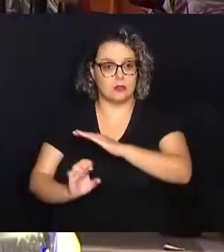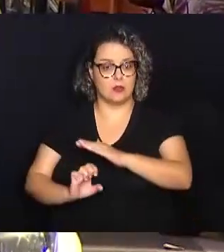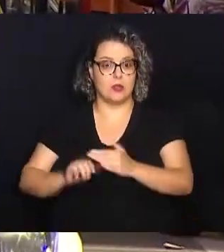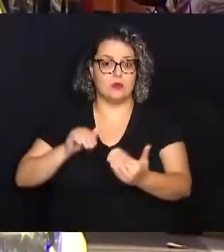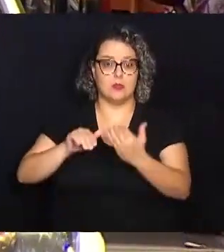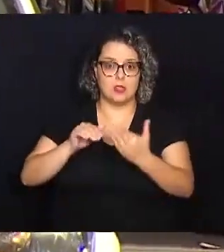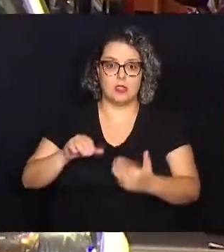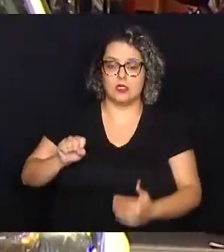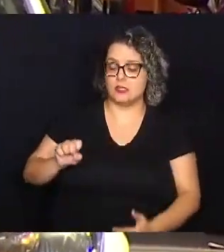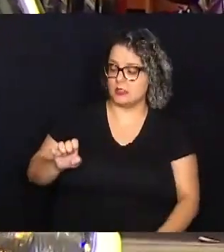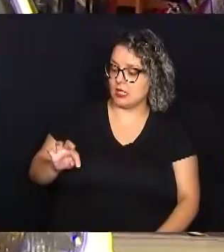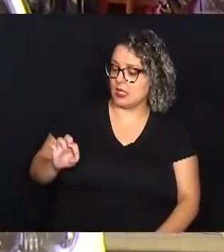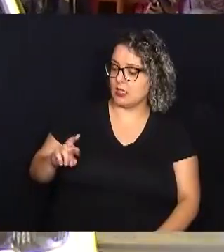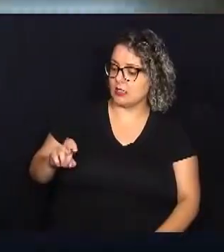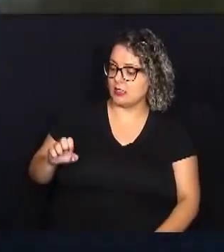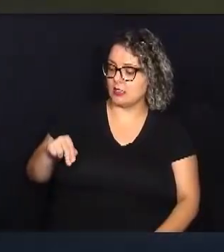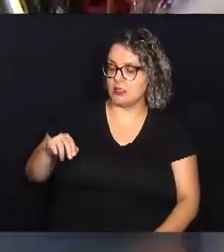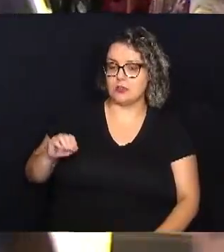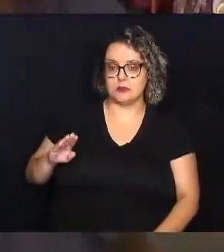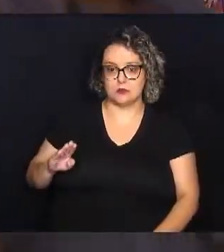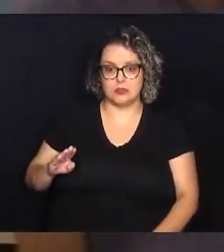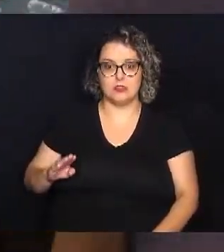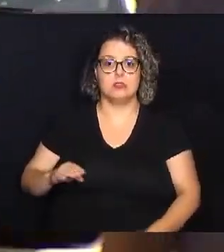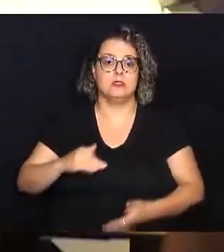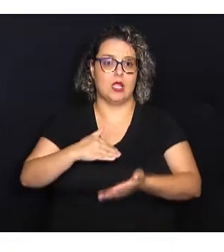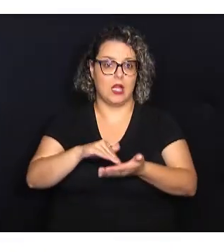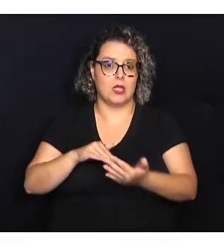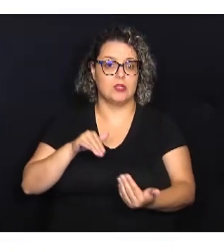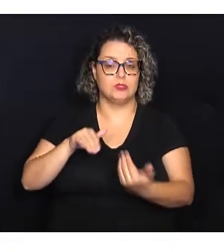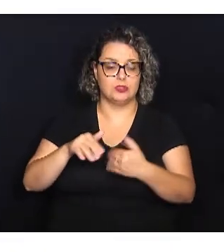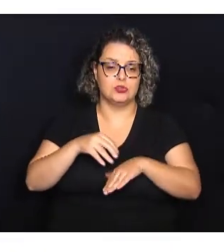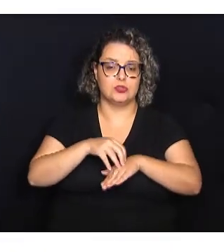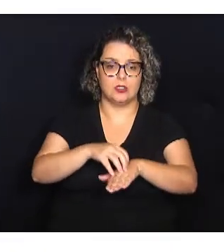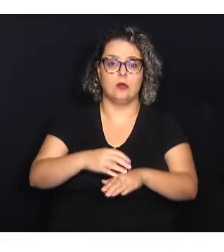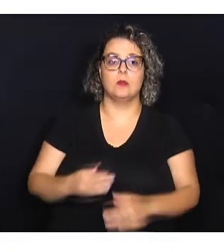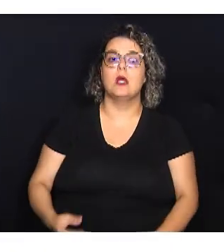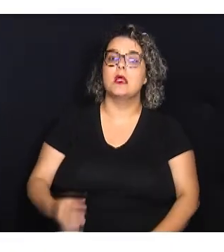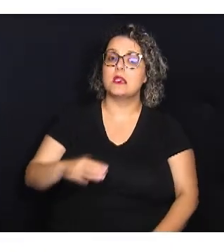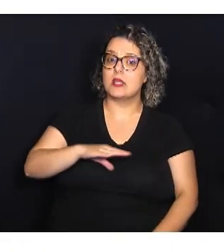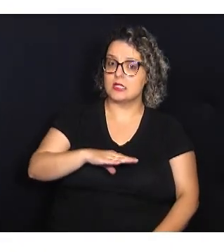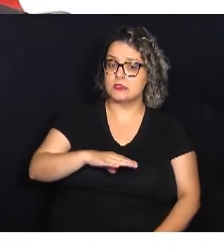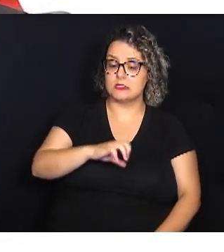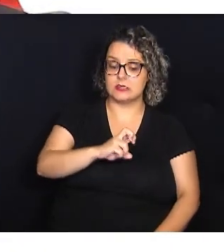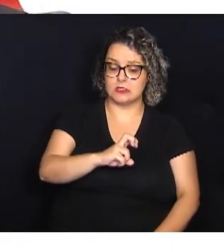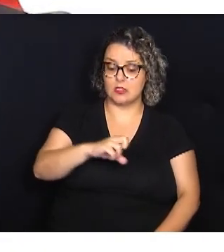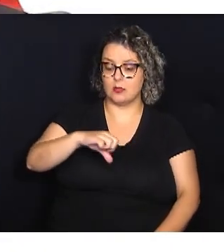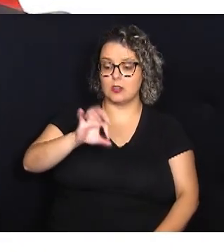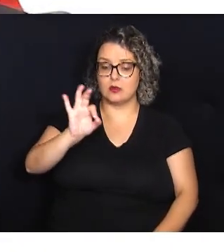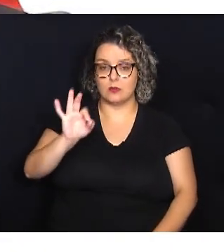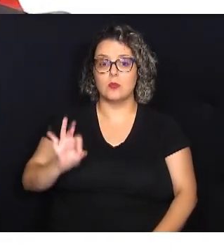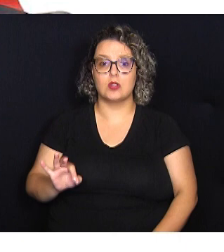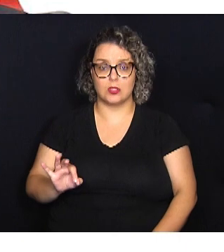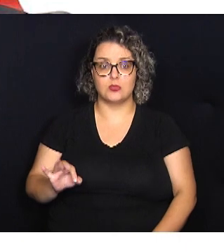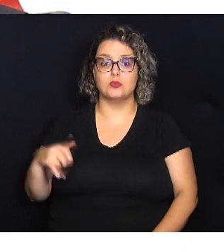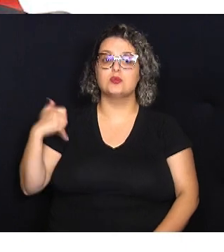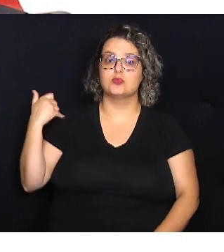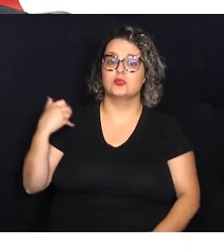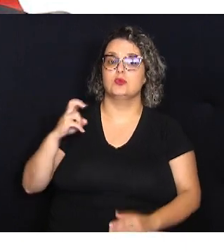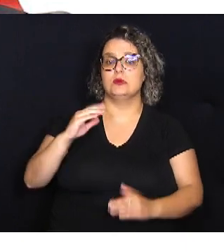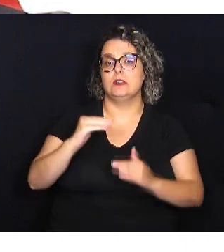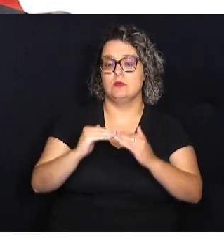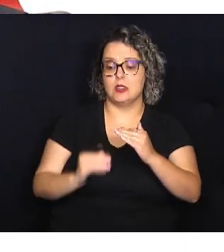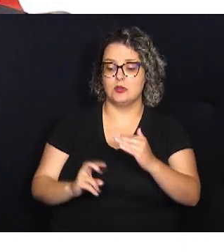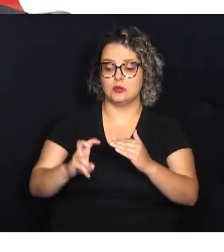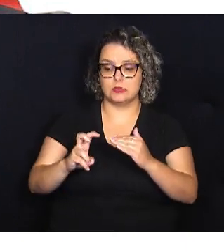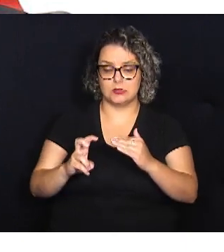Campinas e ctrp a secretaria de transportes segundo a pesquisa na cidade 59 das Crianças